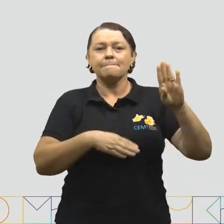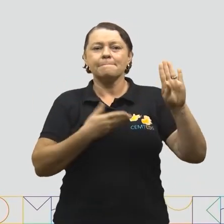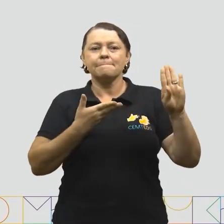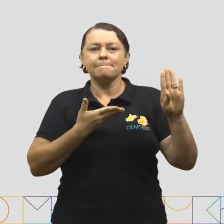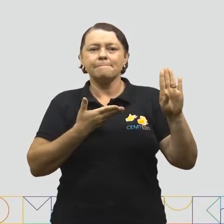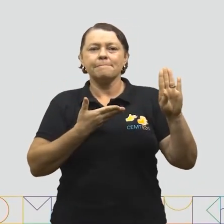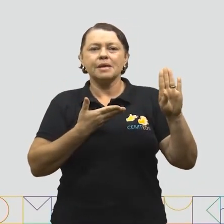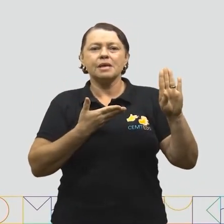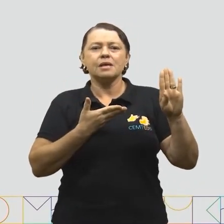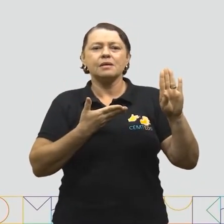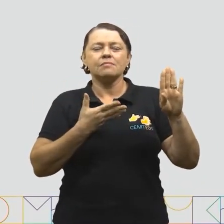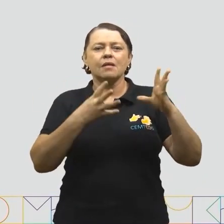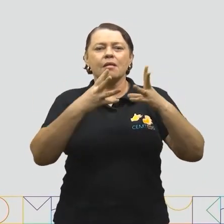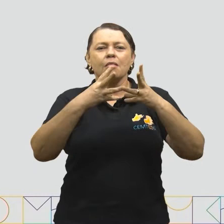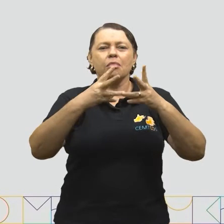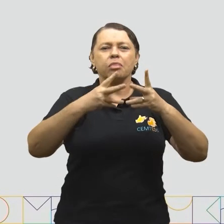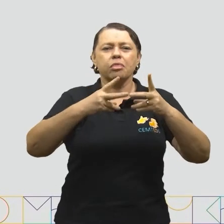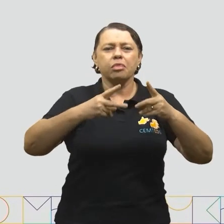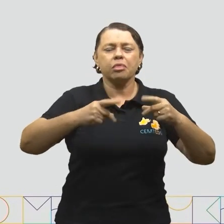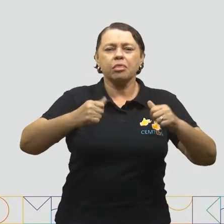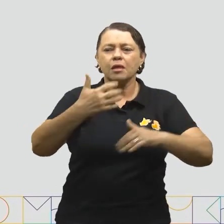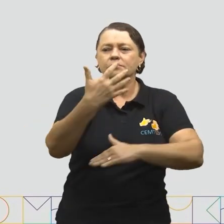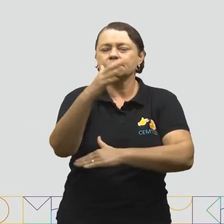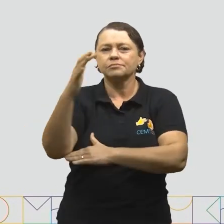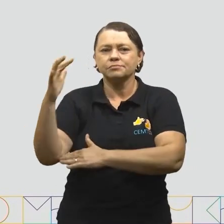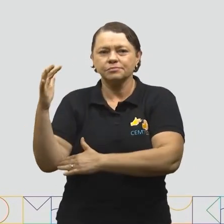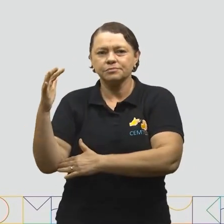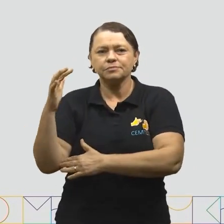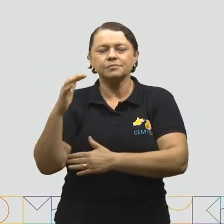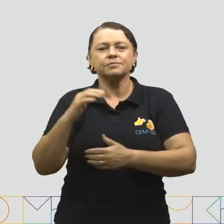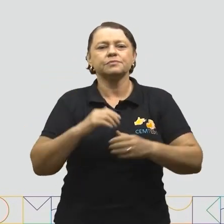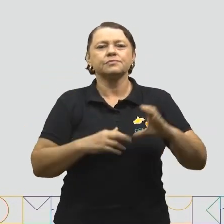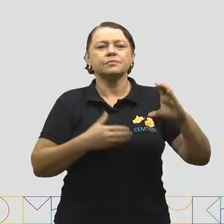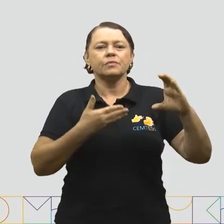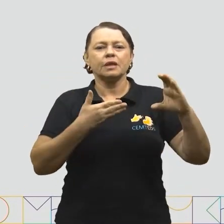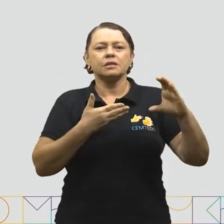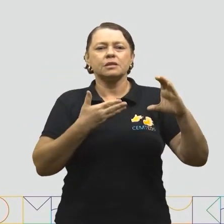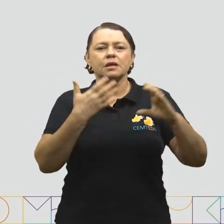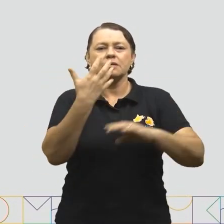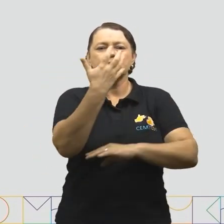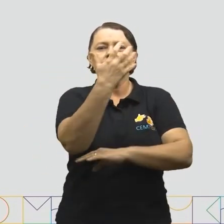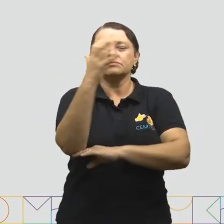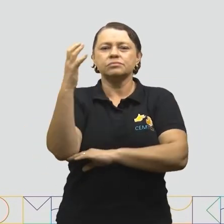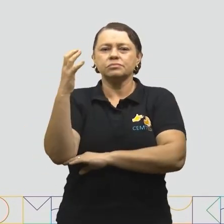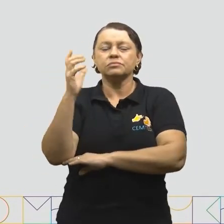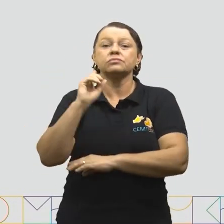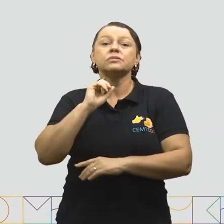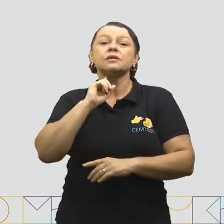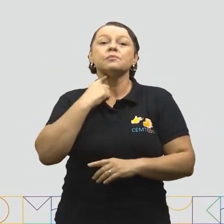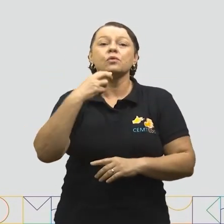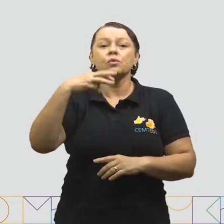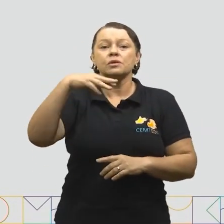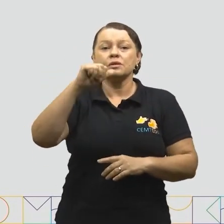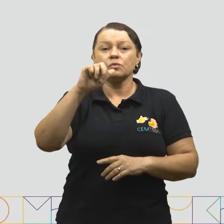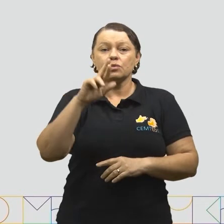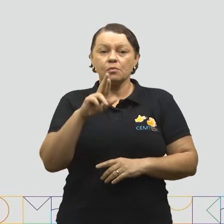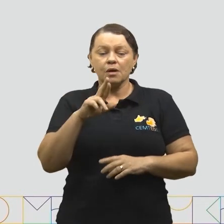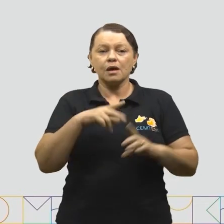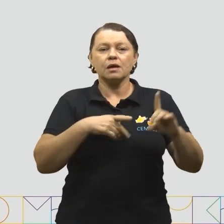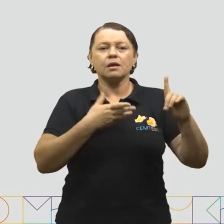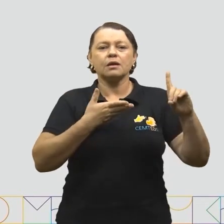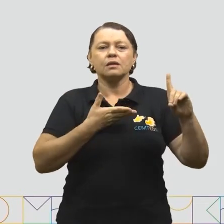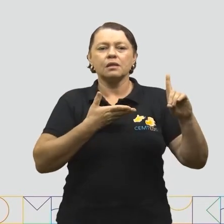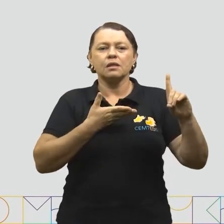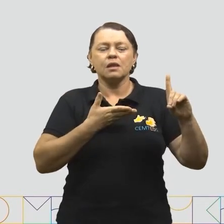B, desertificação e desmatamento. Opção C, desmatamento e poluição no mar.